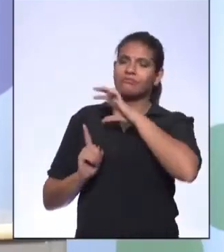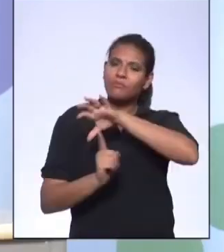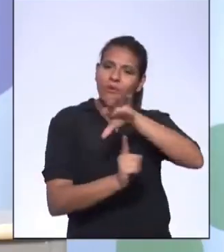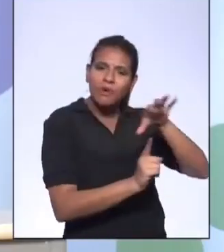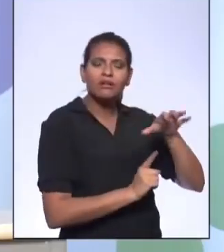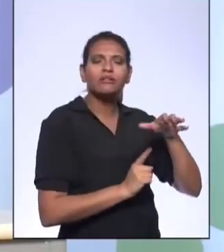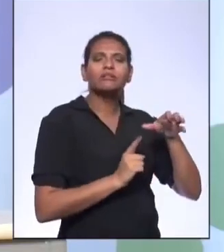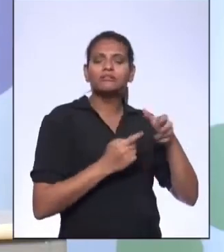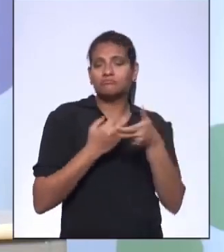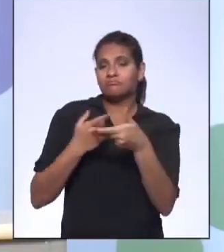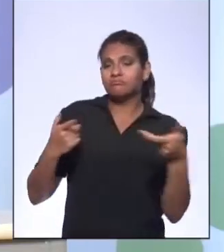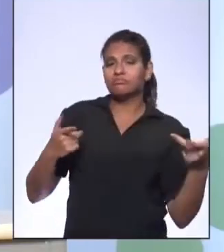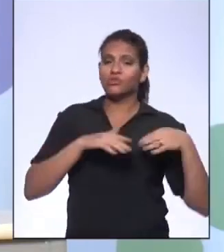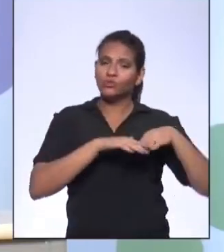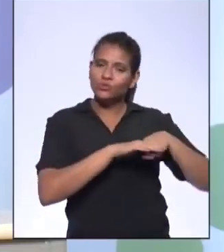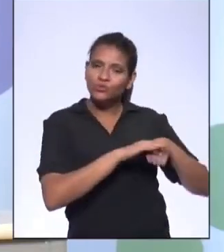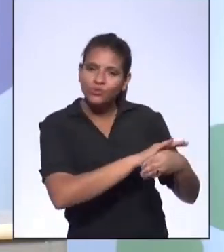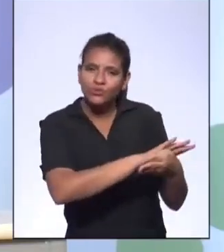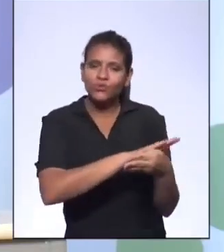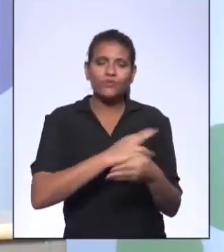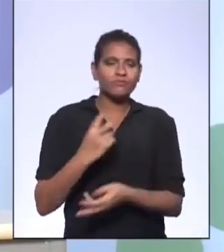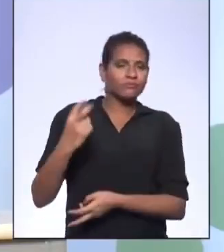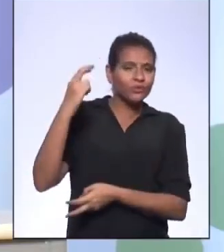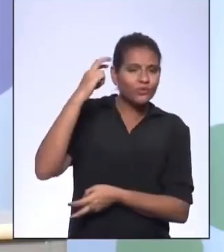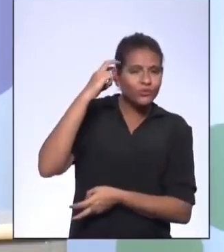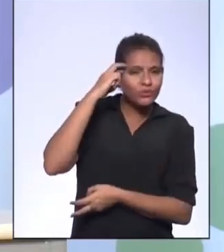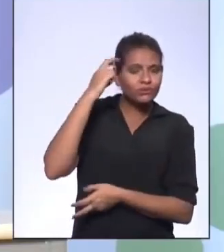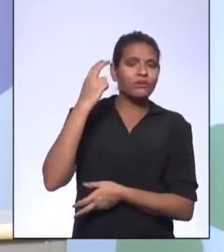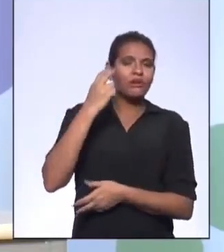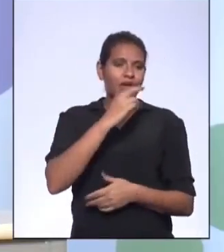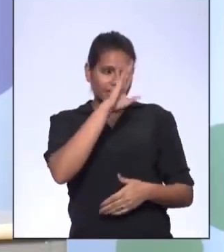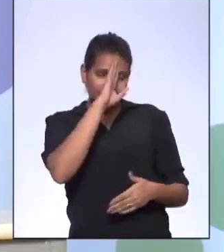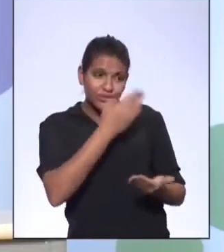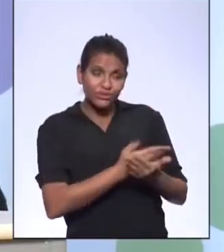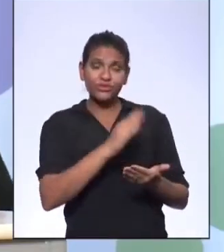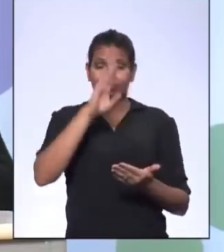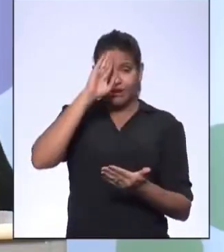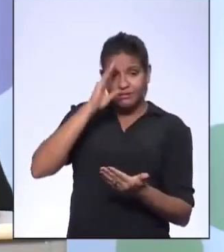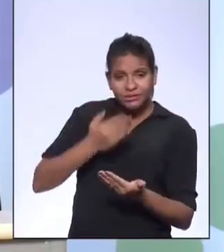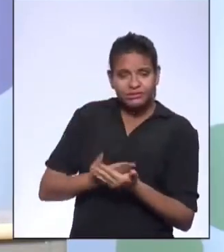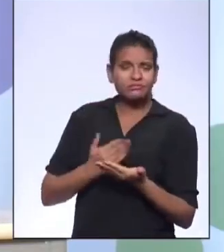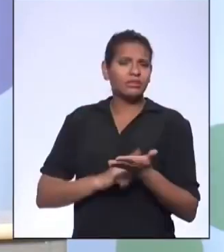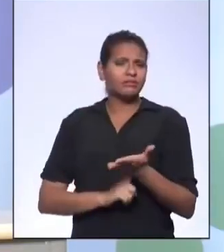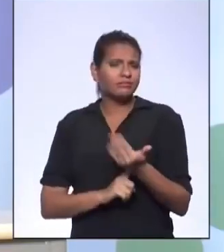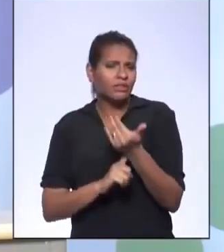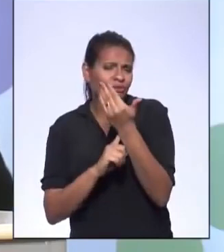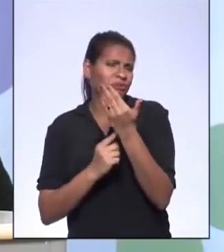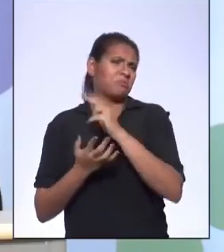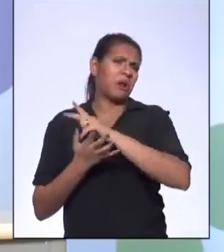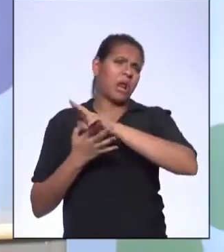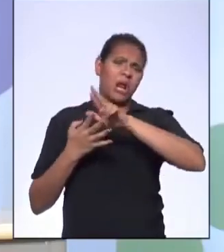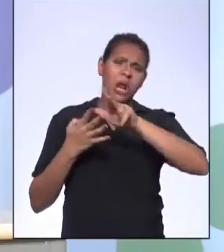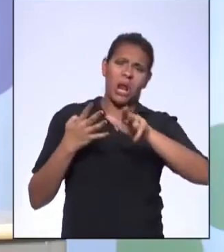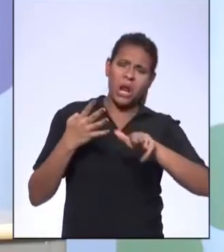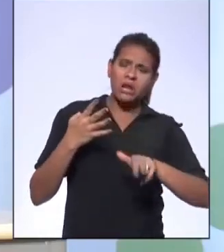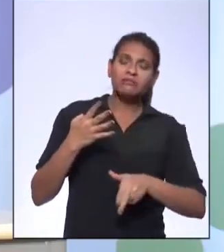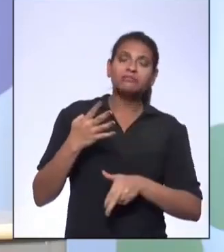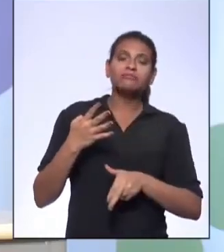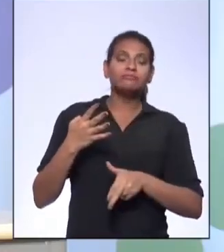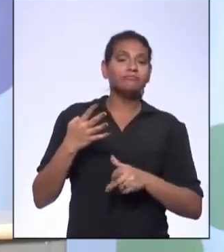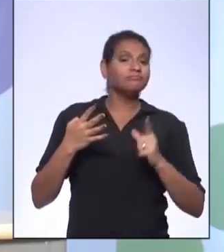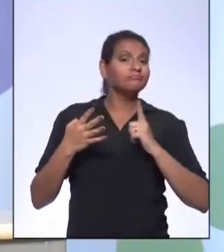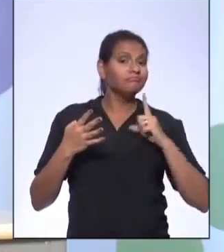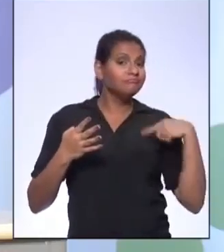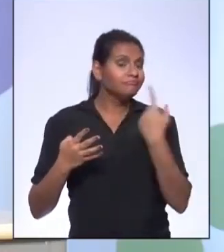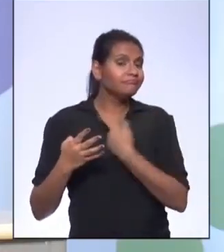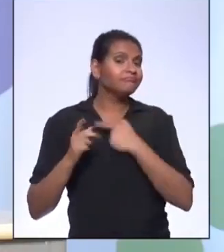de artefatos, tecnologias que permitem com que a gente produza, né, e transforme o mundo